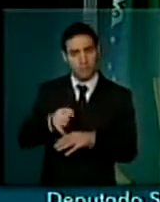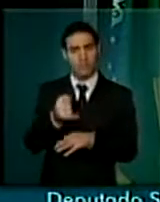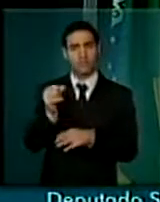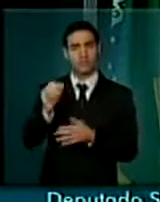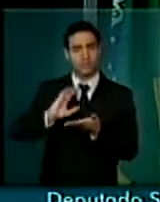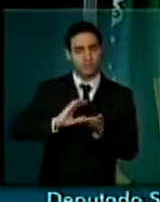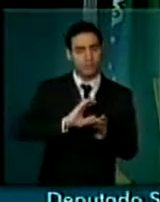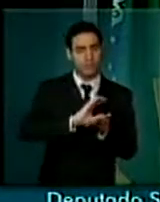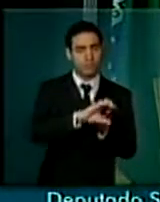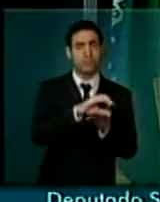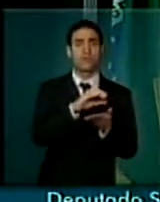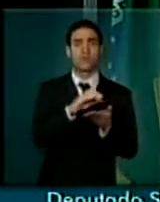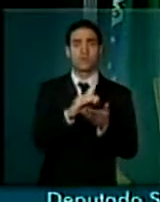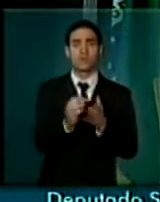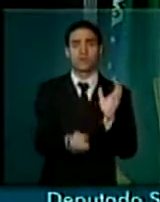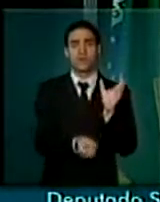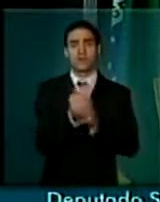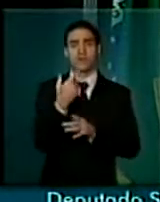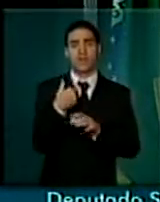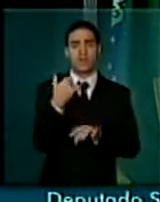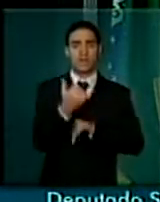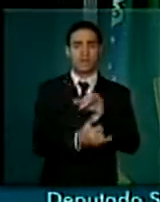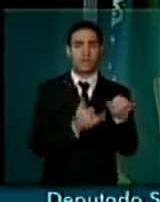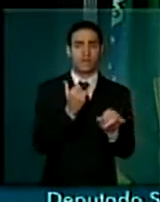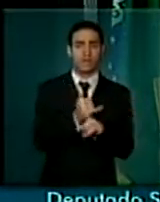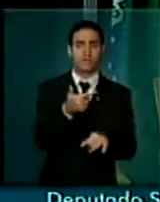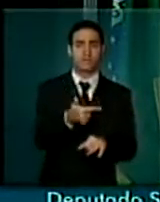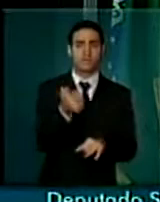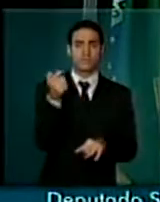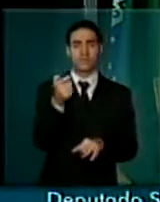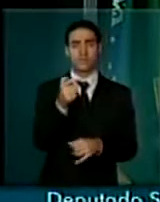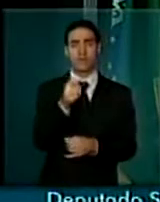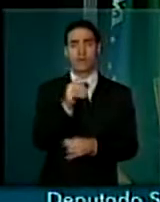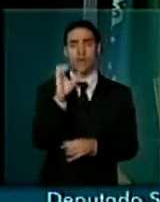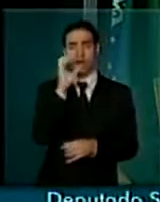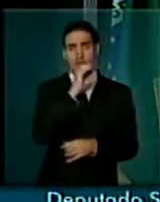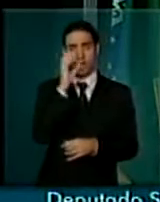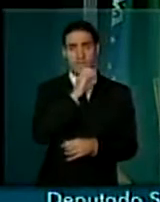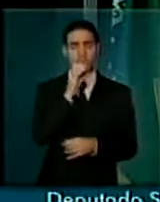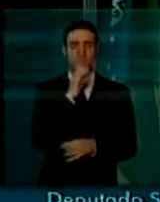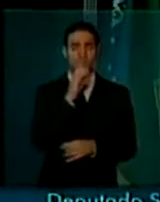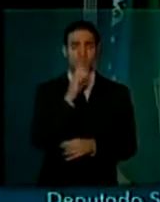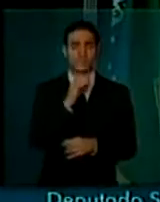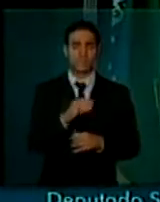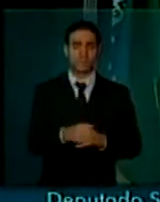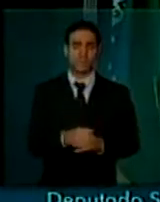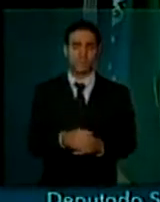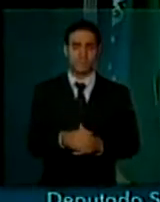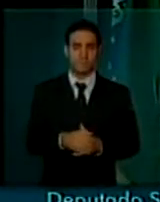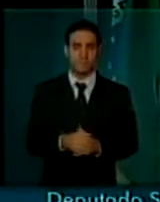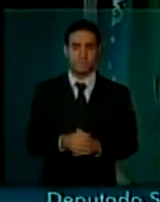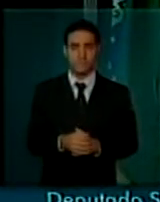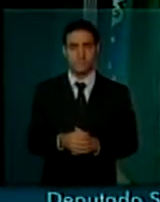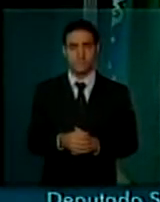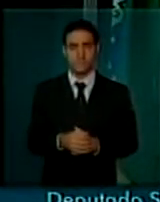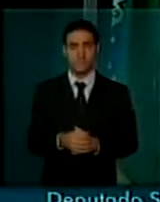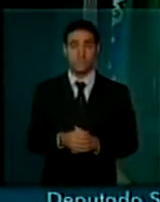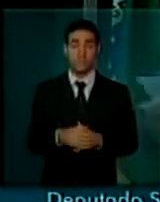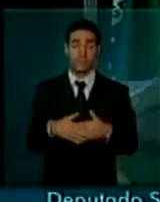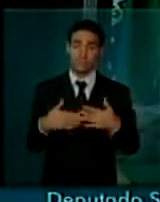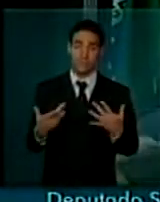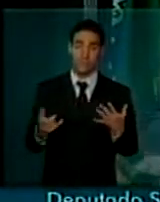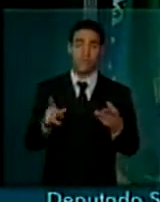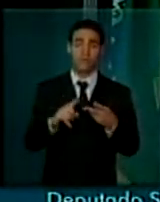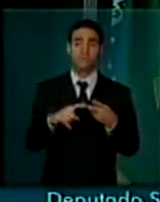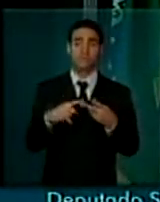no serviço, na ampliação do acesso a dados, como é o caso da internet de alta velocidade. Com isso,